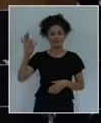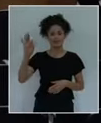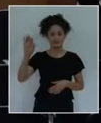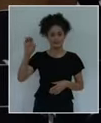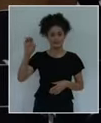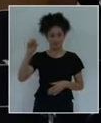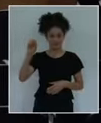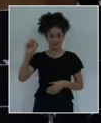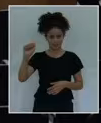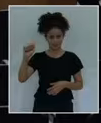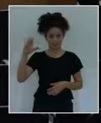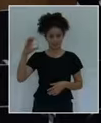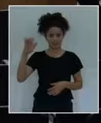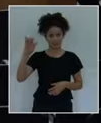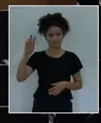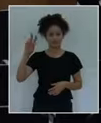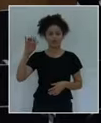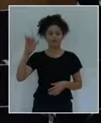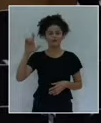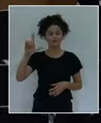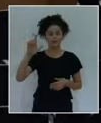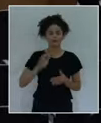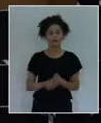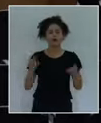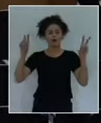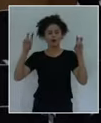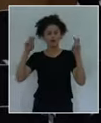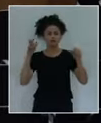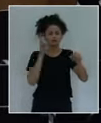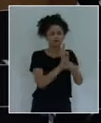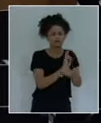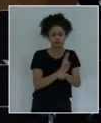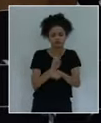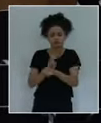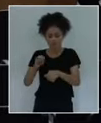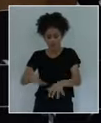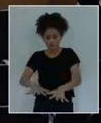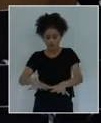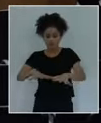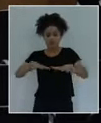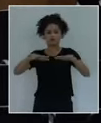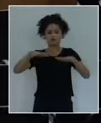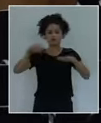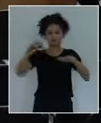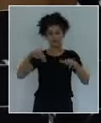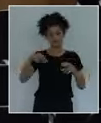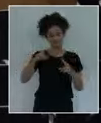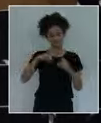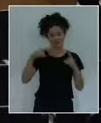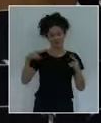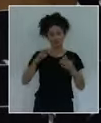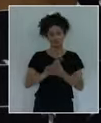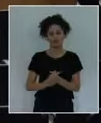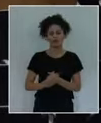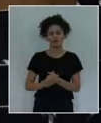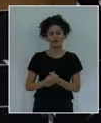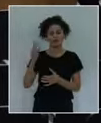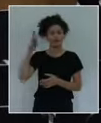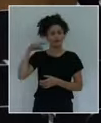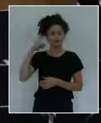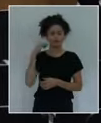aqui é o monitoramento das enchentes no município de Ponte Nova. O vereador Montanha fez